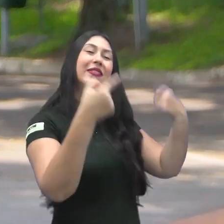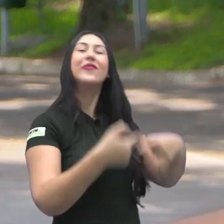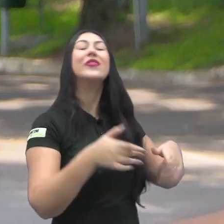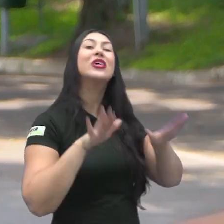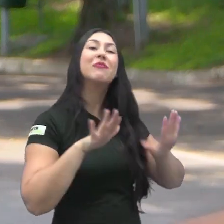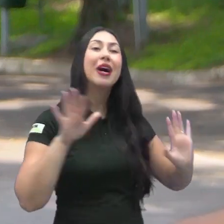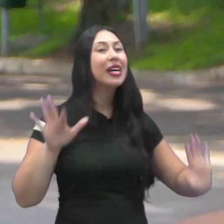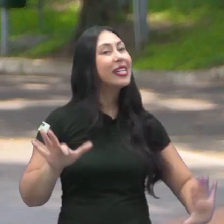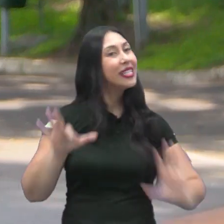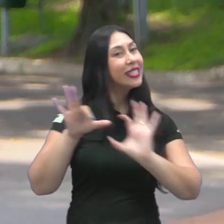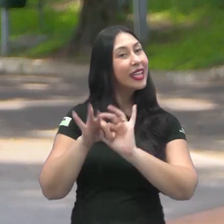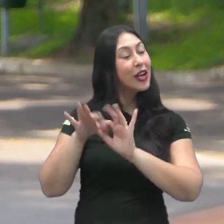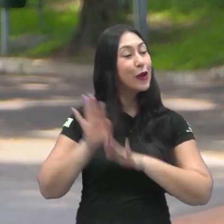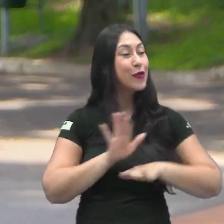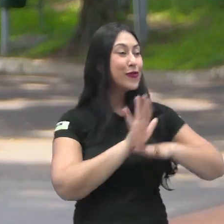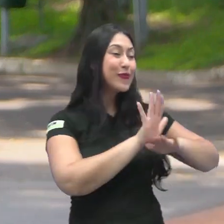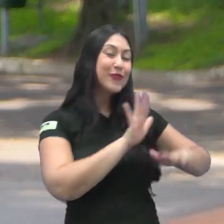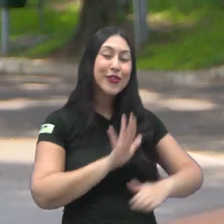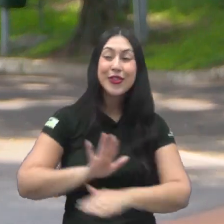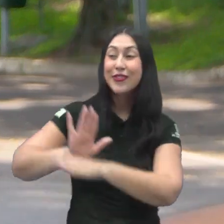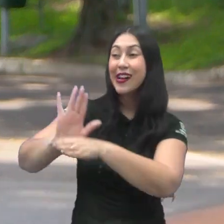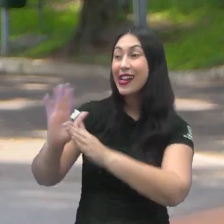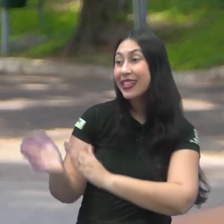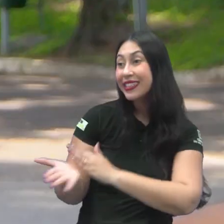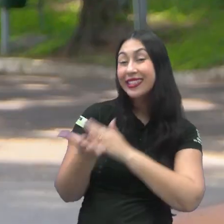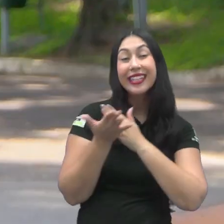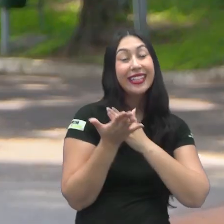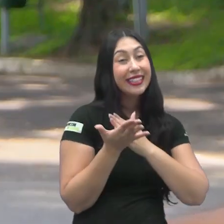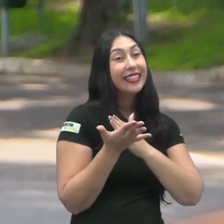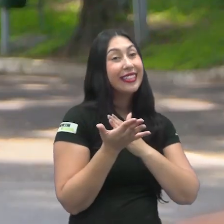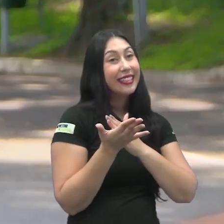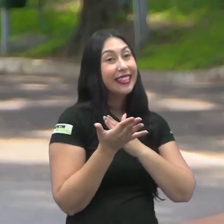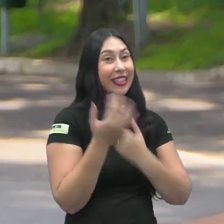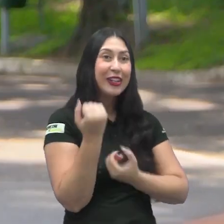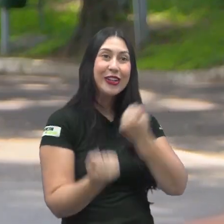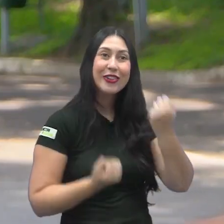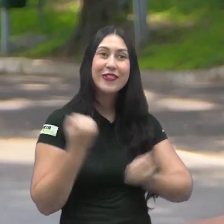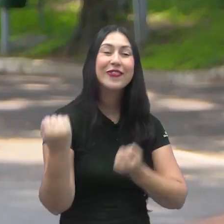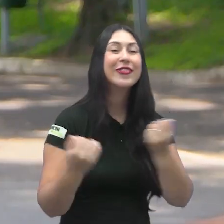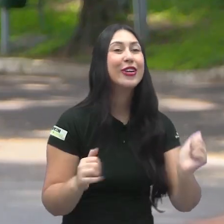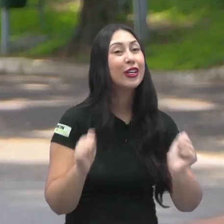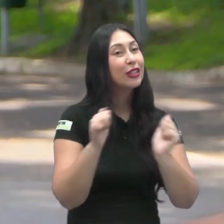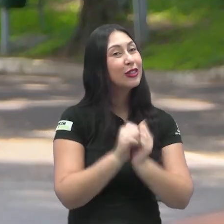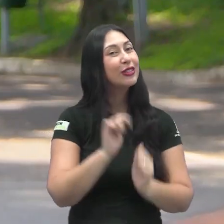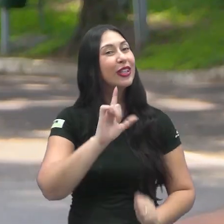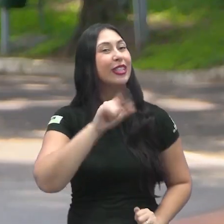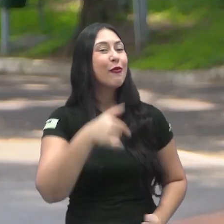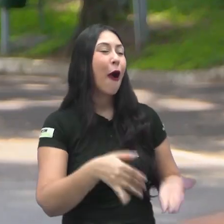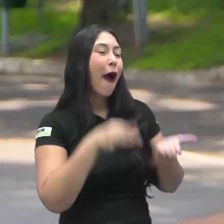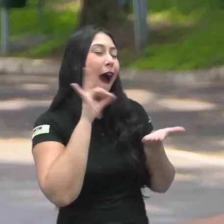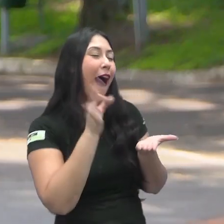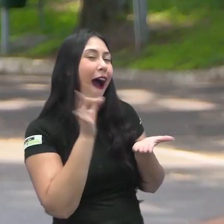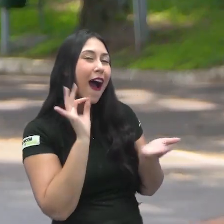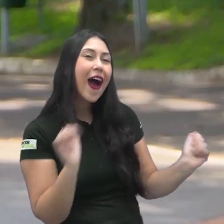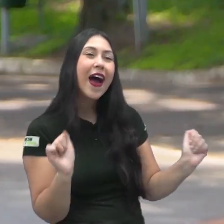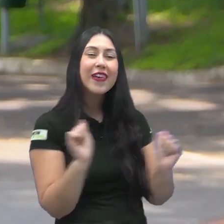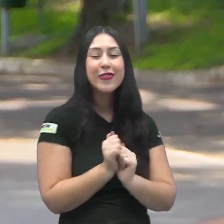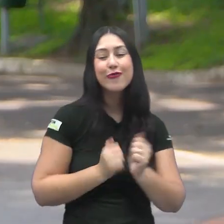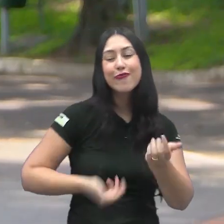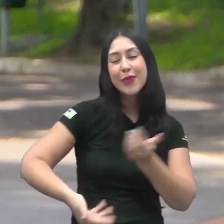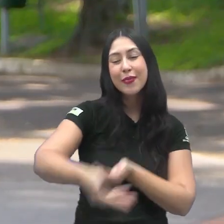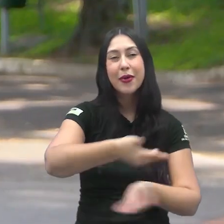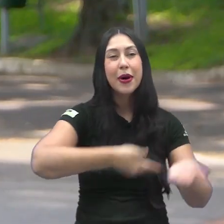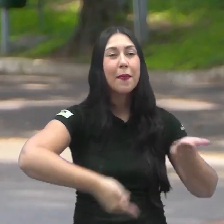competir também, mas a união de um ajudar o outro, sabe, de um puxar o outro, de correr junto, depois a gente faz um café